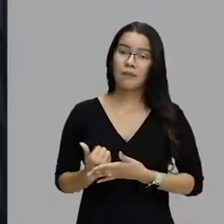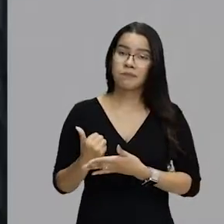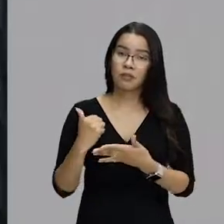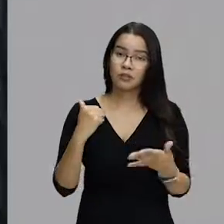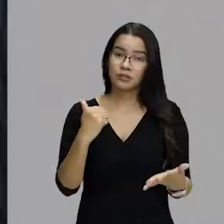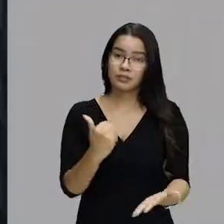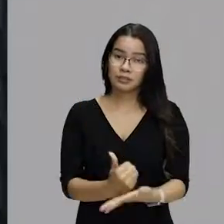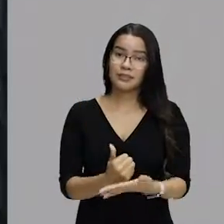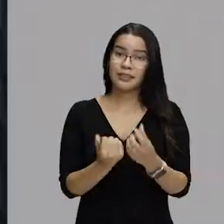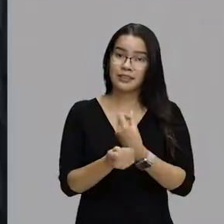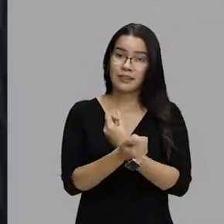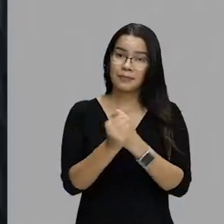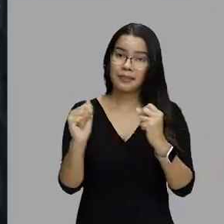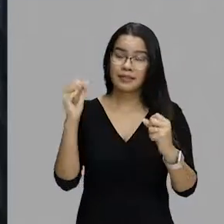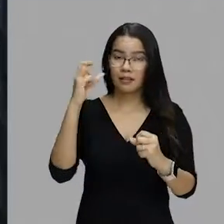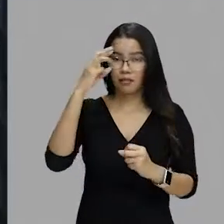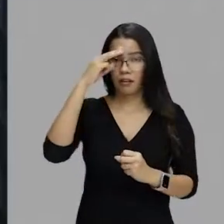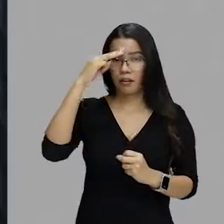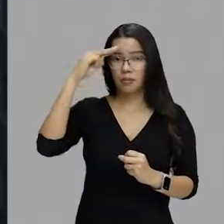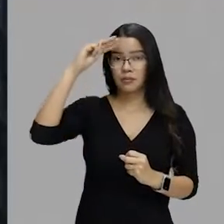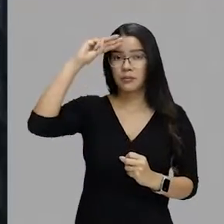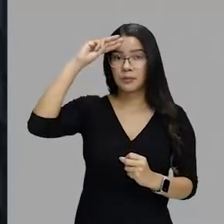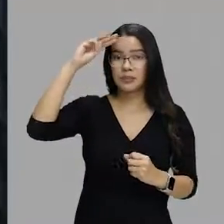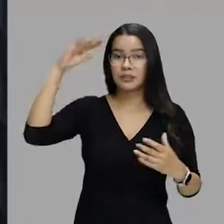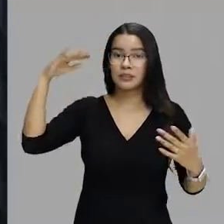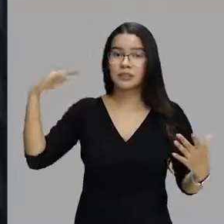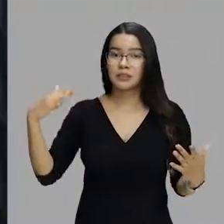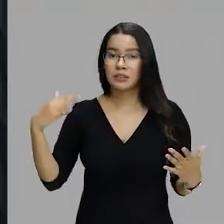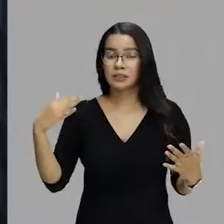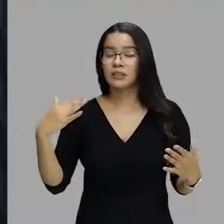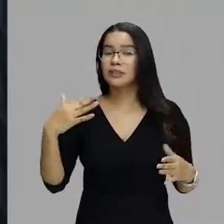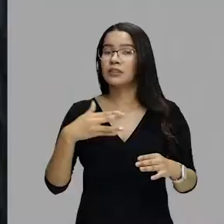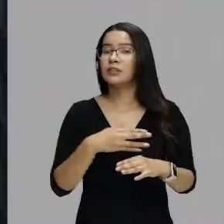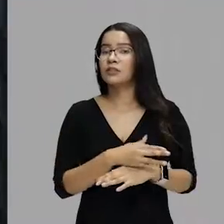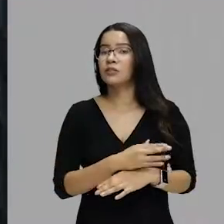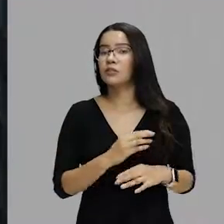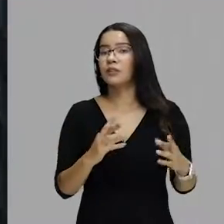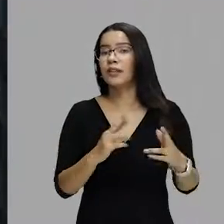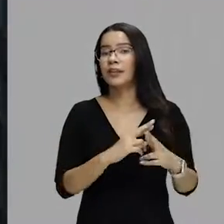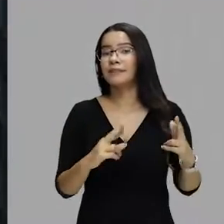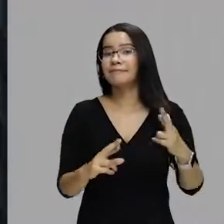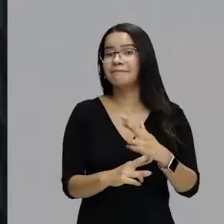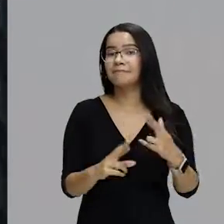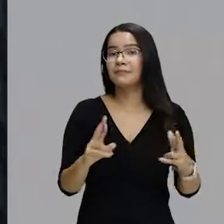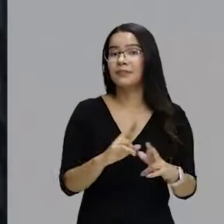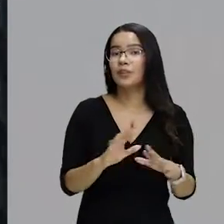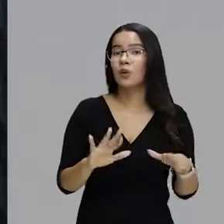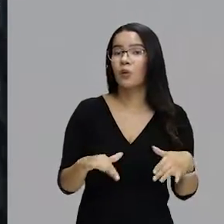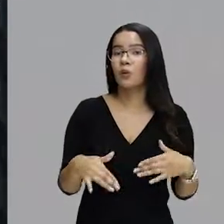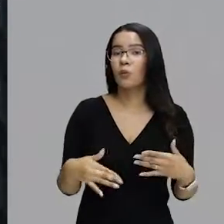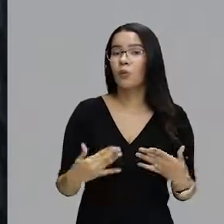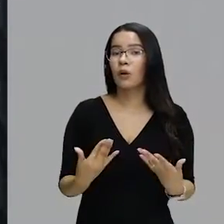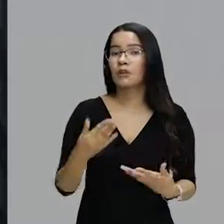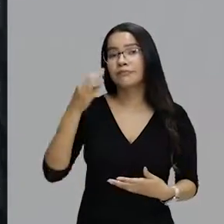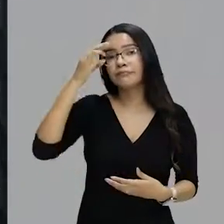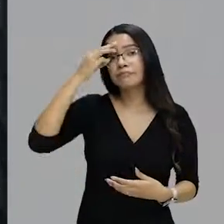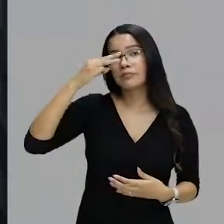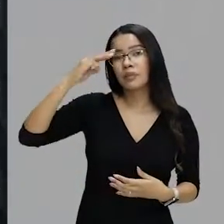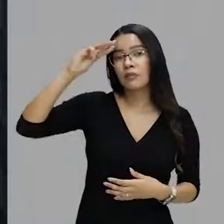apoiando a independência cubana. E dentro desse envolvimento, quando Cuba se